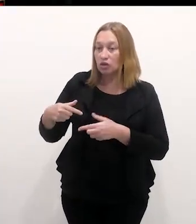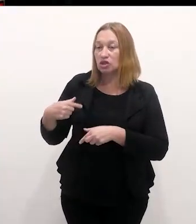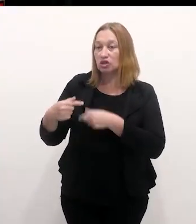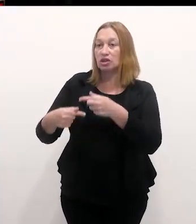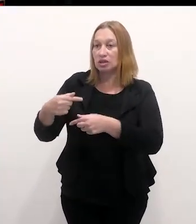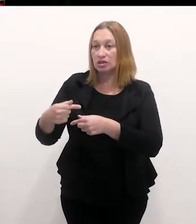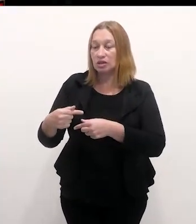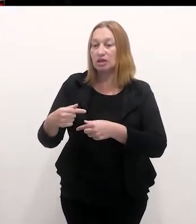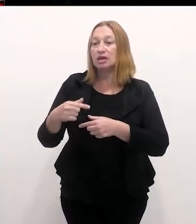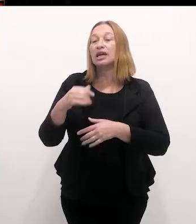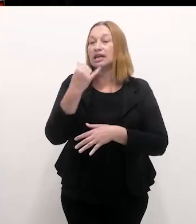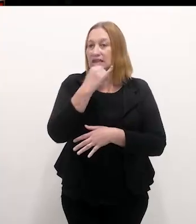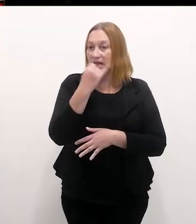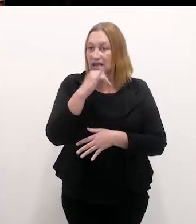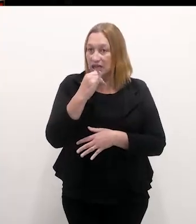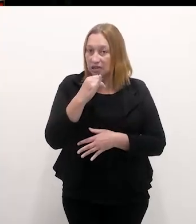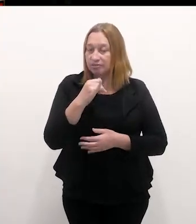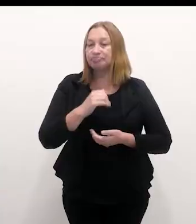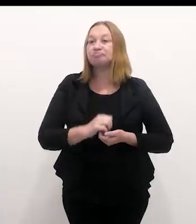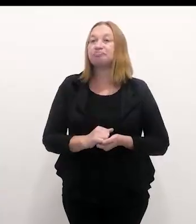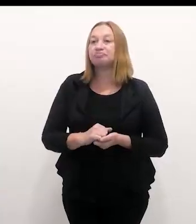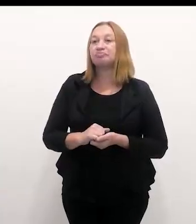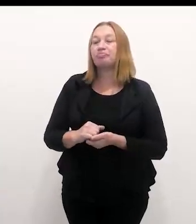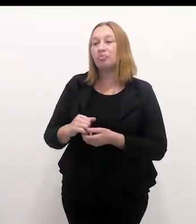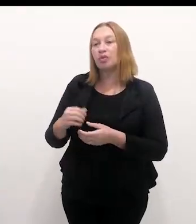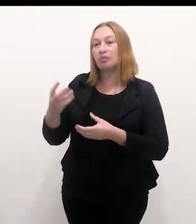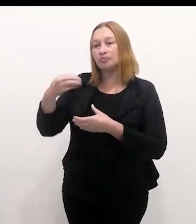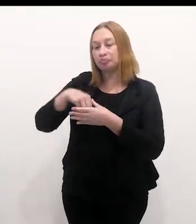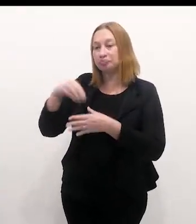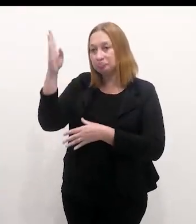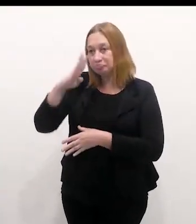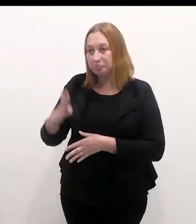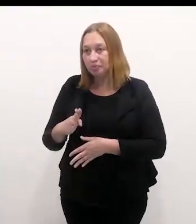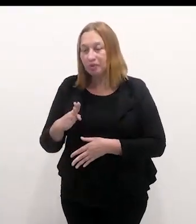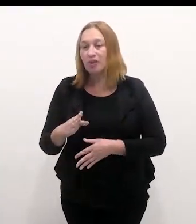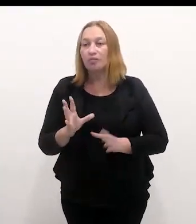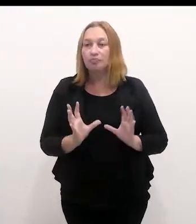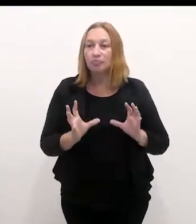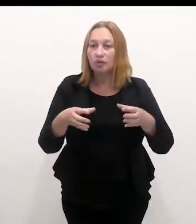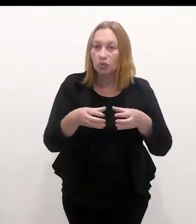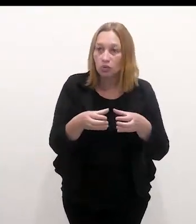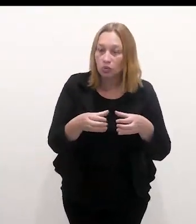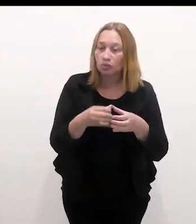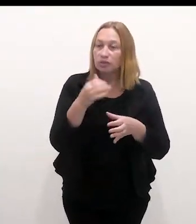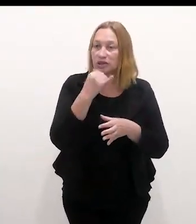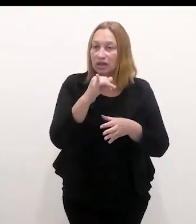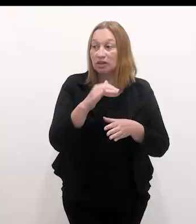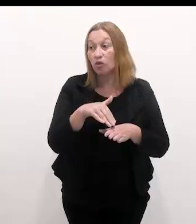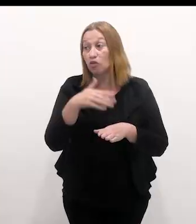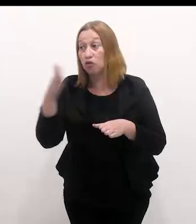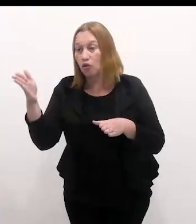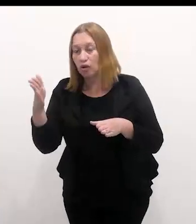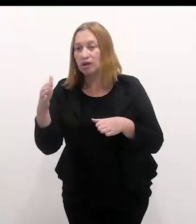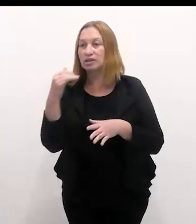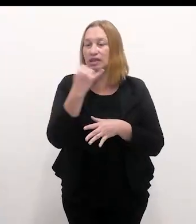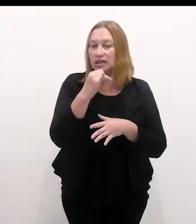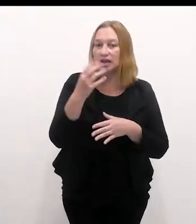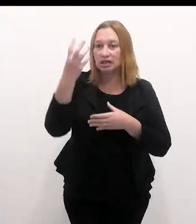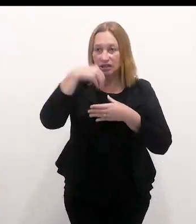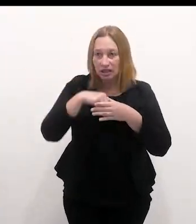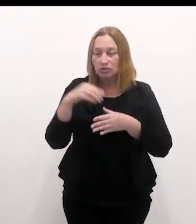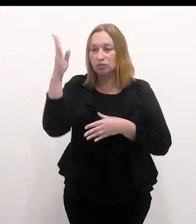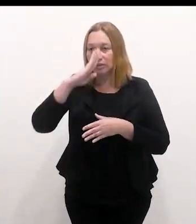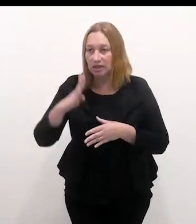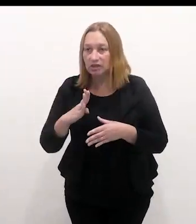italiana. É a maior, em termos absolutos, comunidade de origem italiana fora da Itália, no